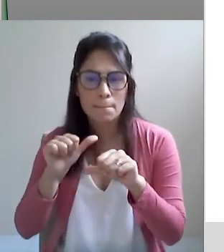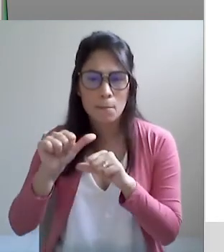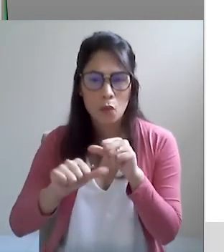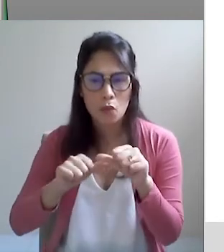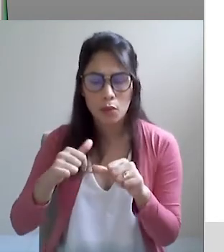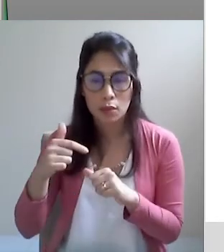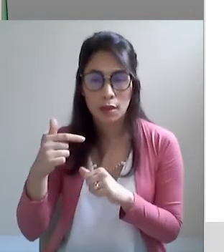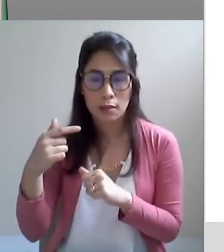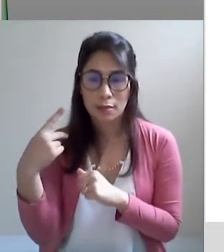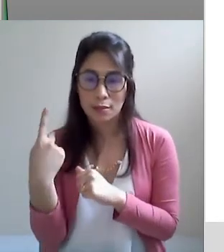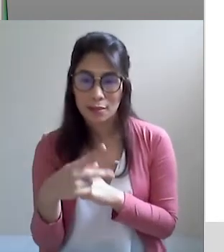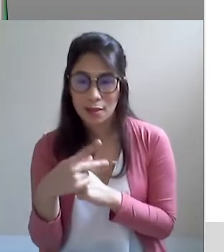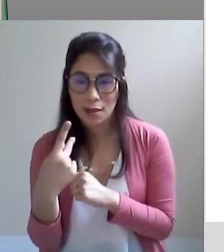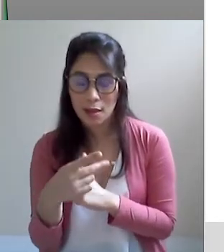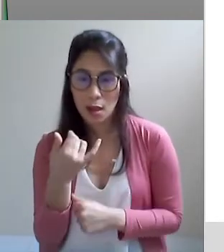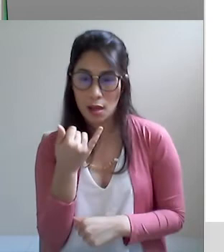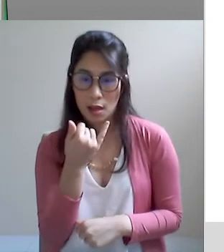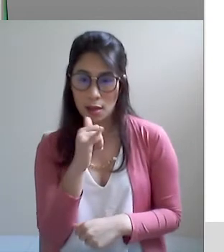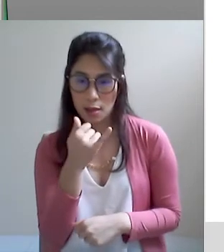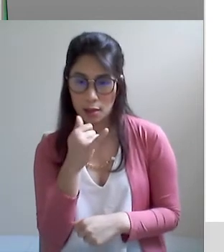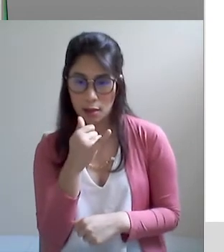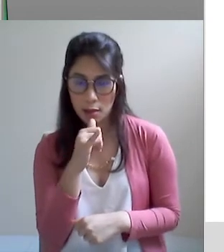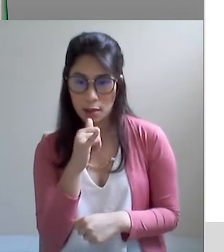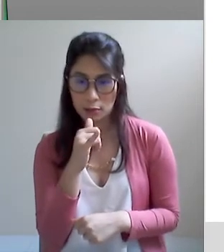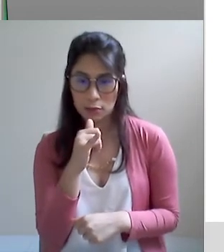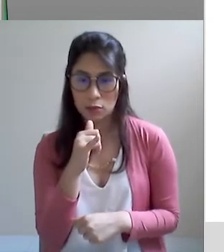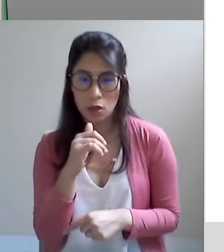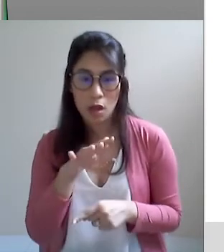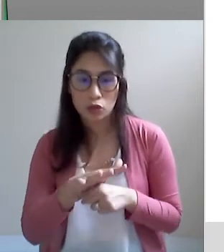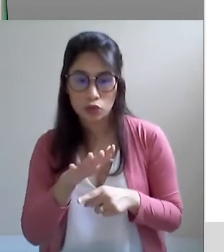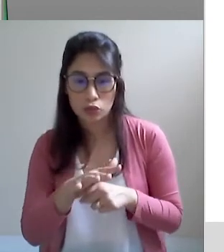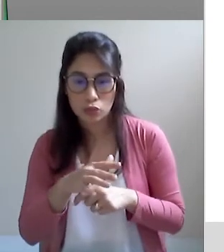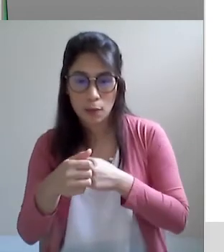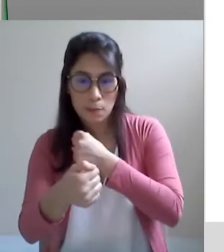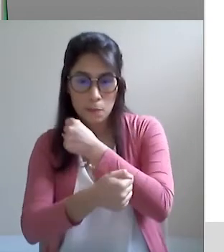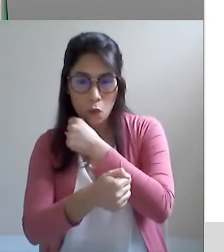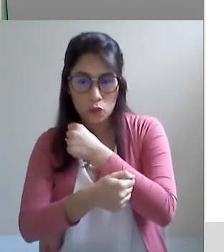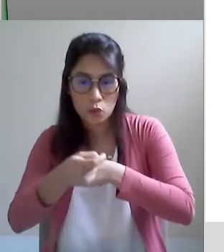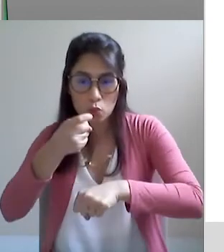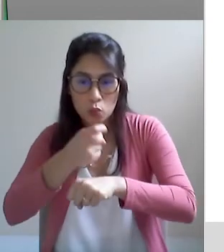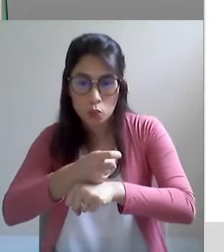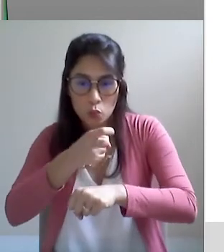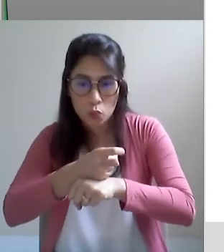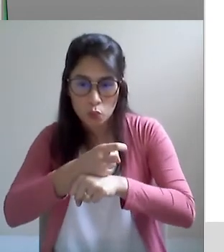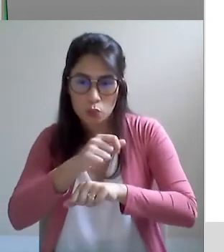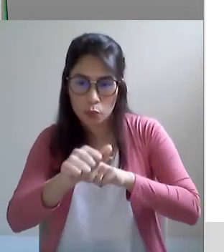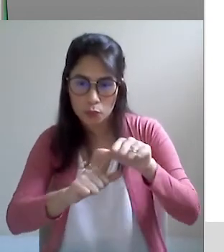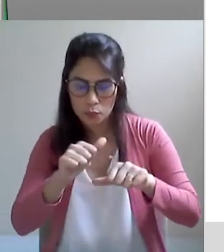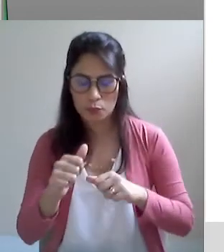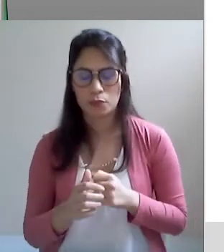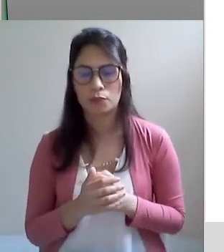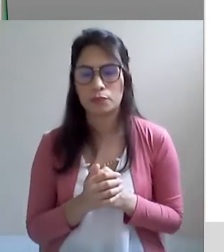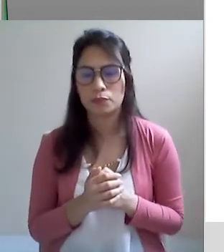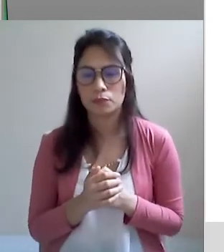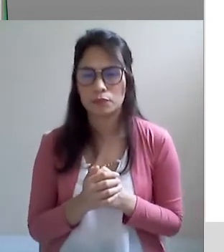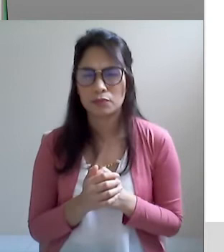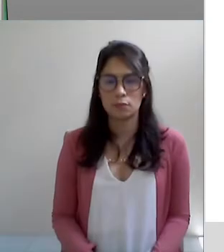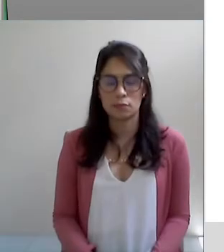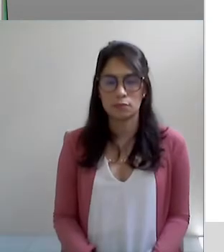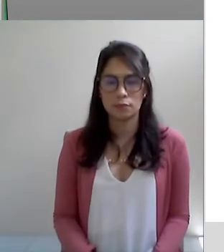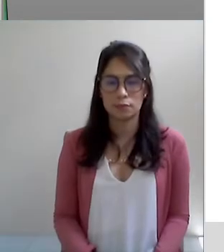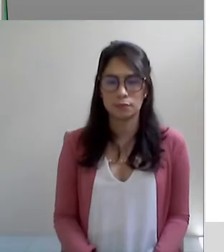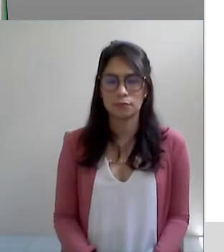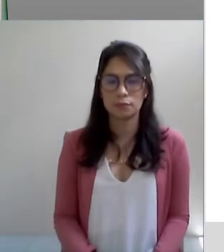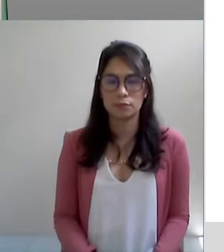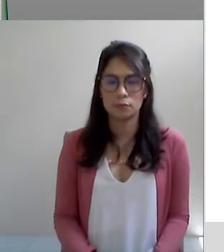oxigênio, mudança localizada do potencial isoelétrico da matriz, formando-se assim cálcio